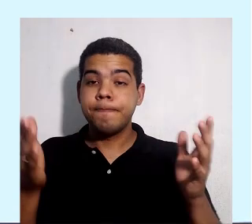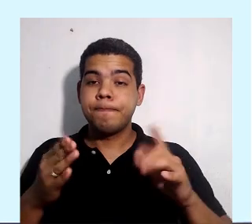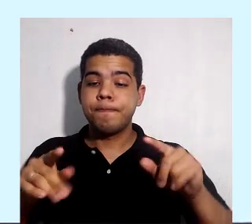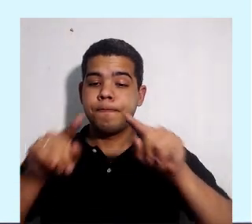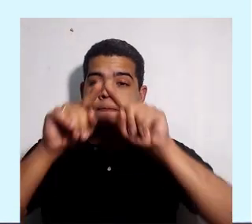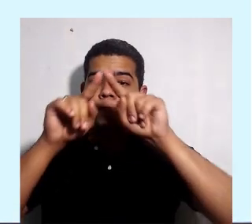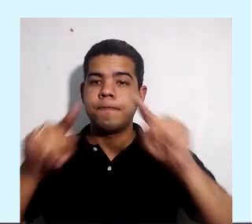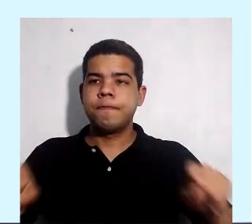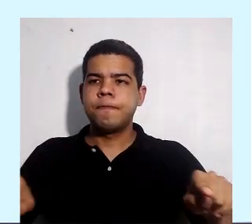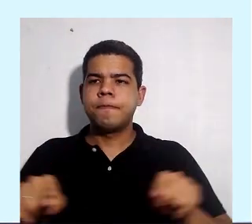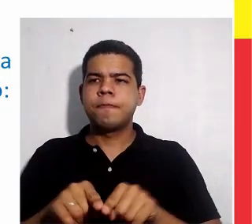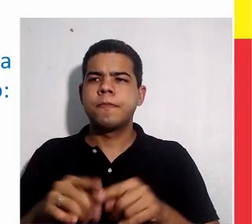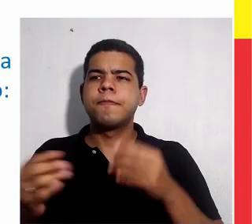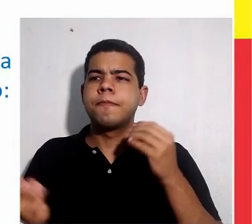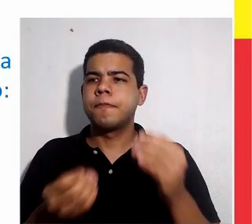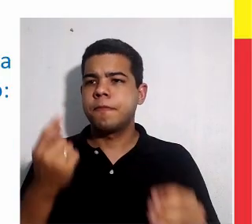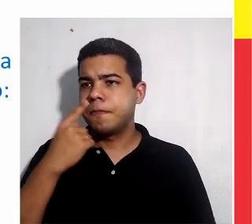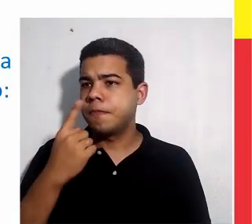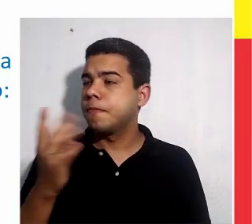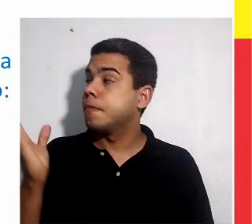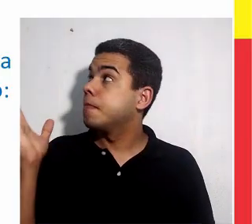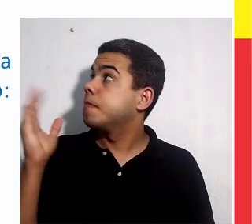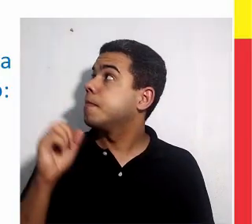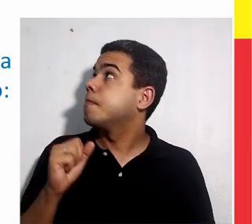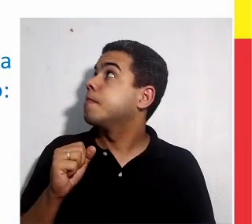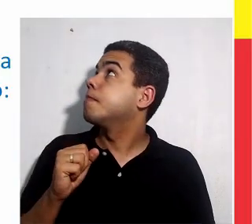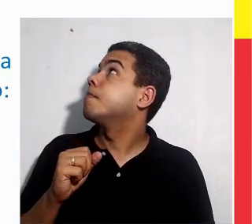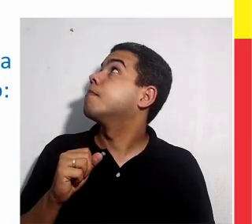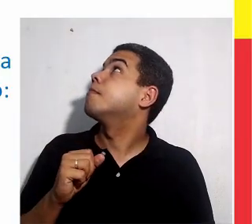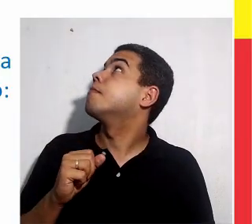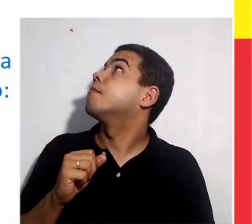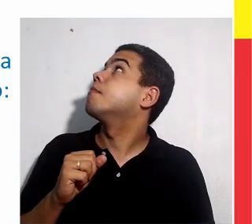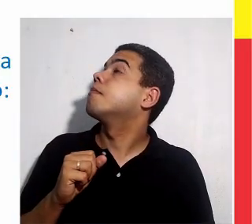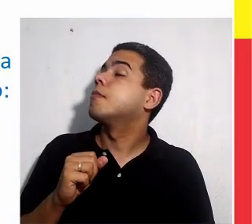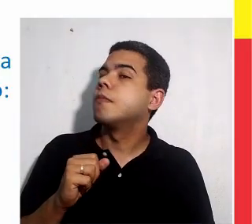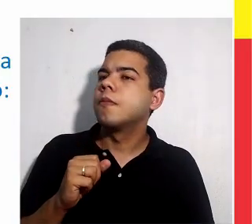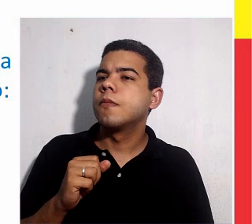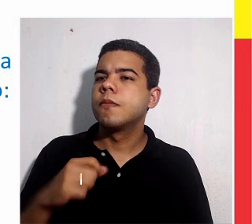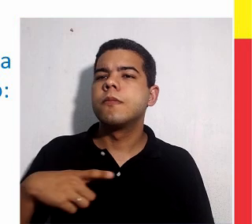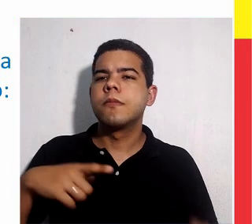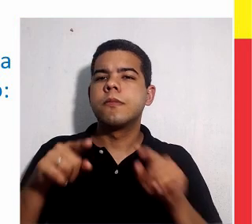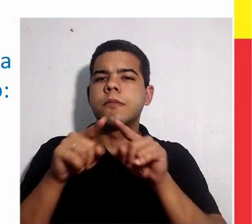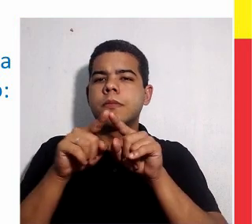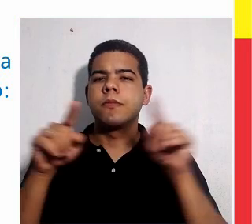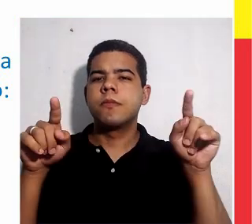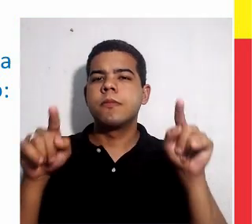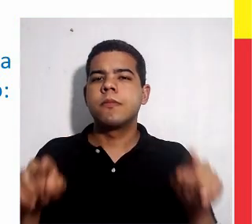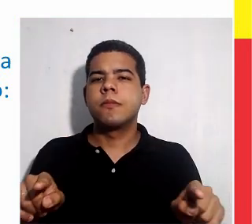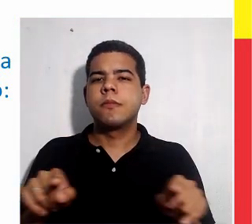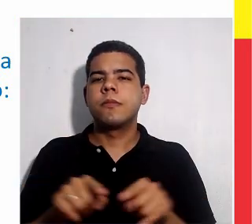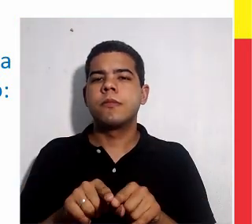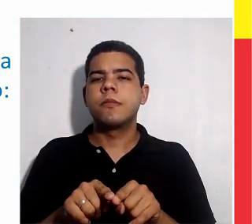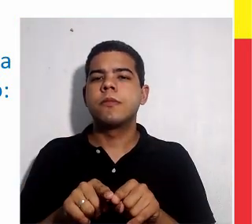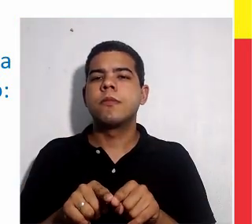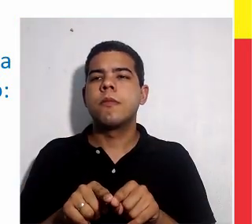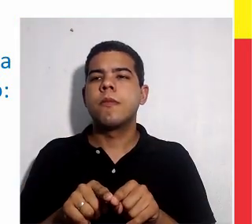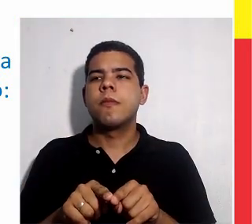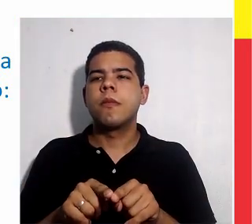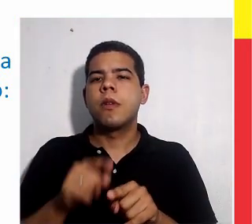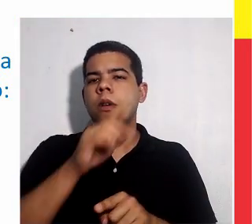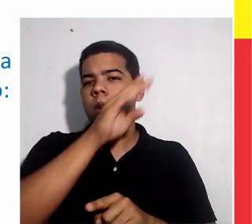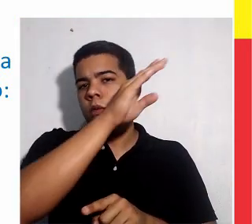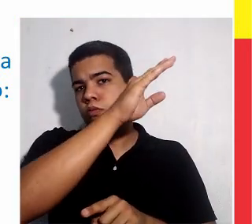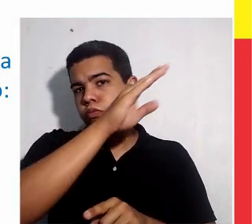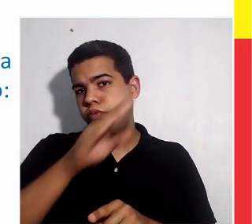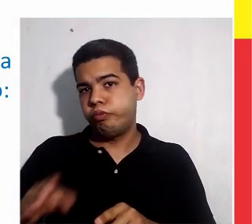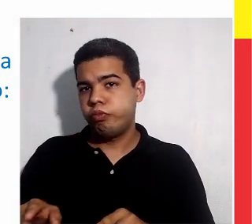do triângulo. Vamos observar aqui, peguei aqui um quadrado. Ok. Nesse quadrado eu